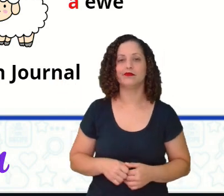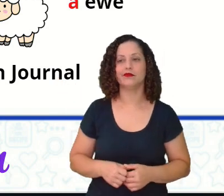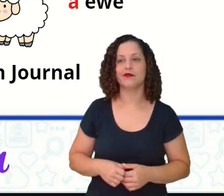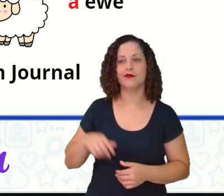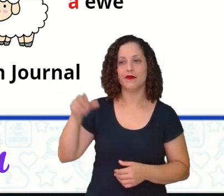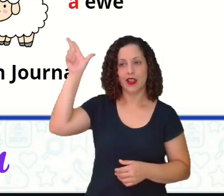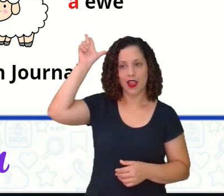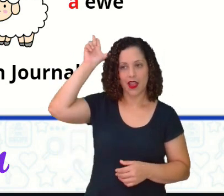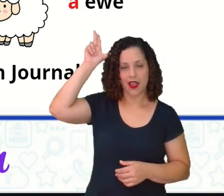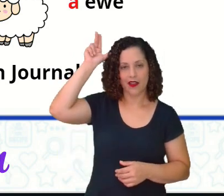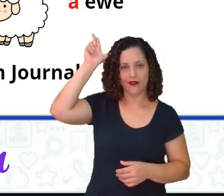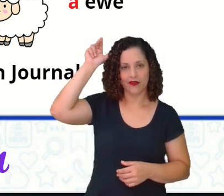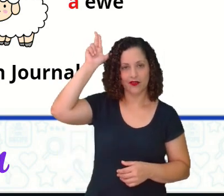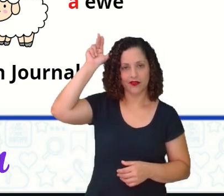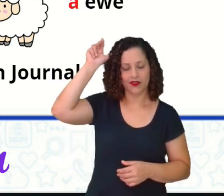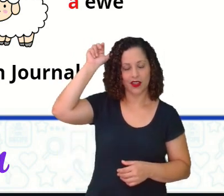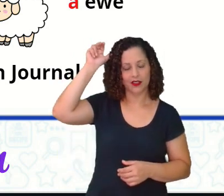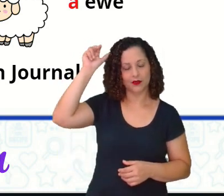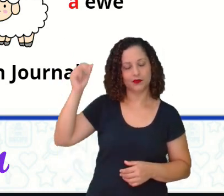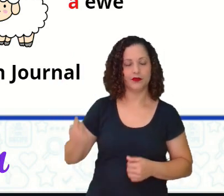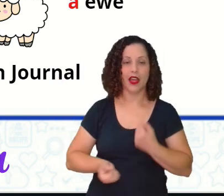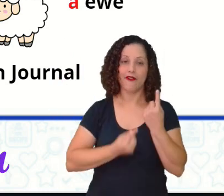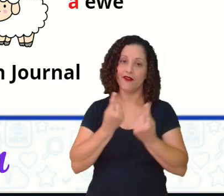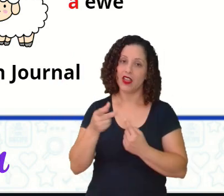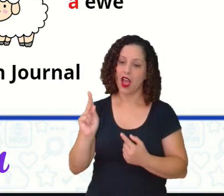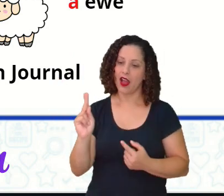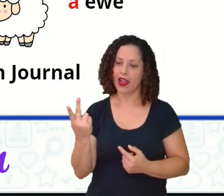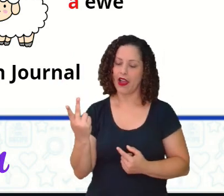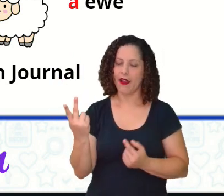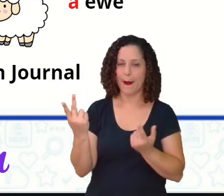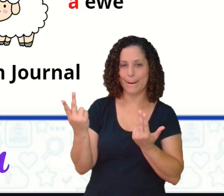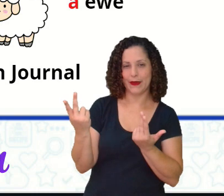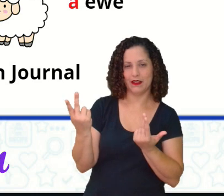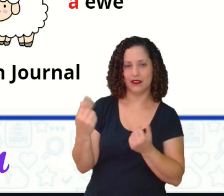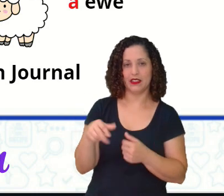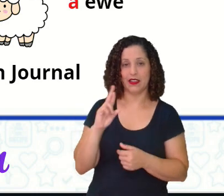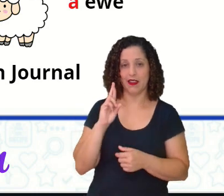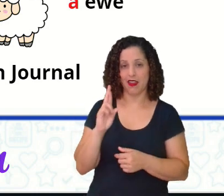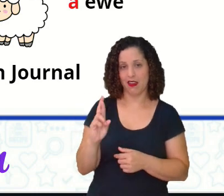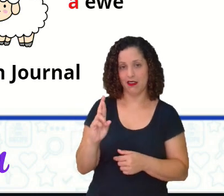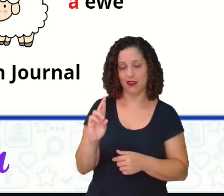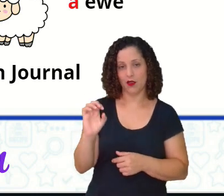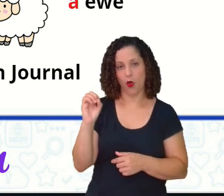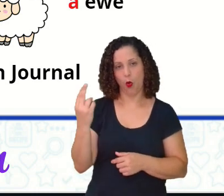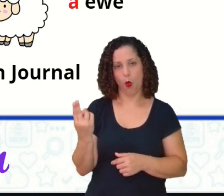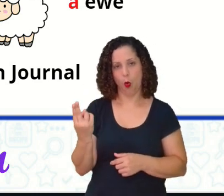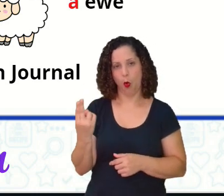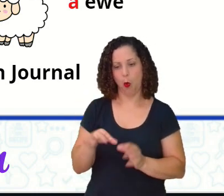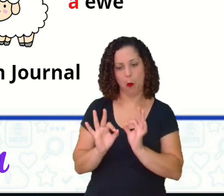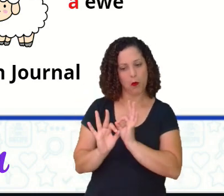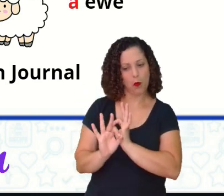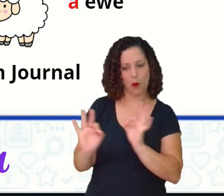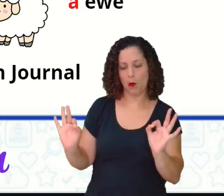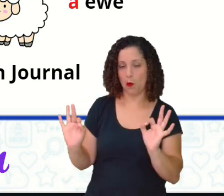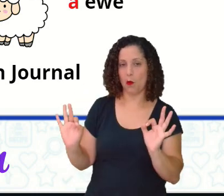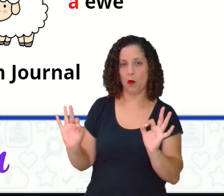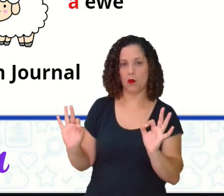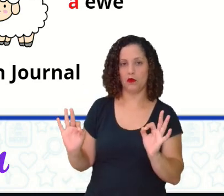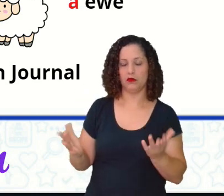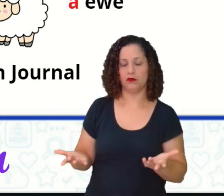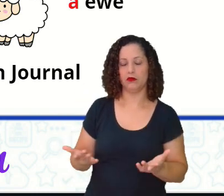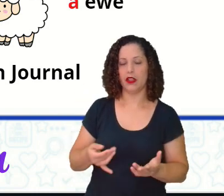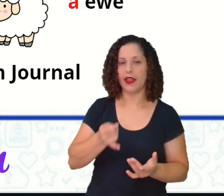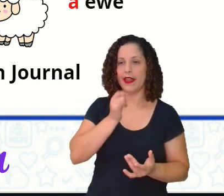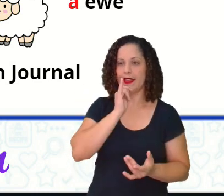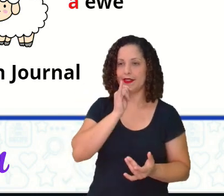Cavalo. O H em inglês, às vezes tem som de R e às vezes é mudo. Então, quando tem som de R, vocês vão usar A. Então,